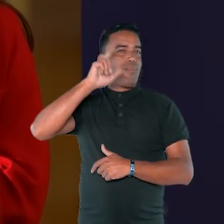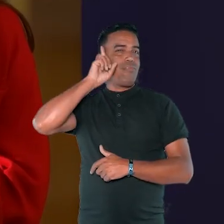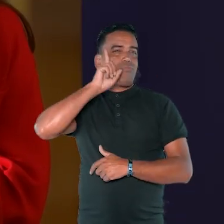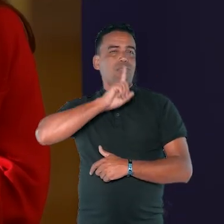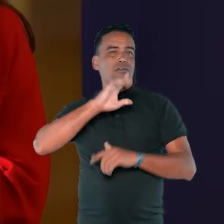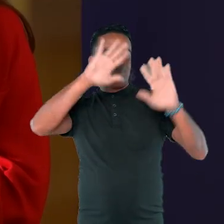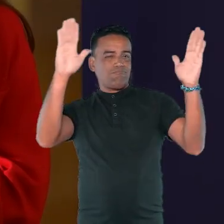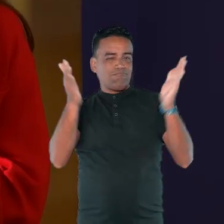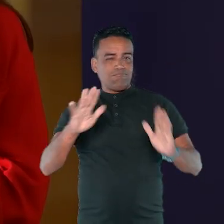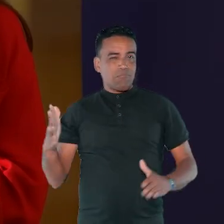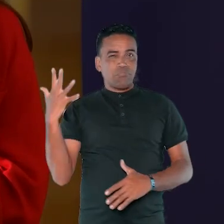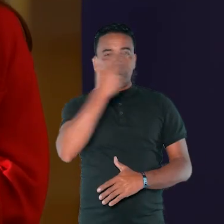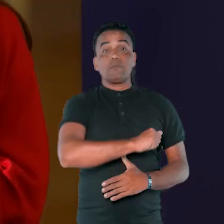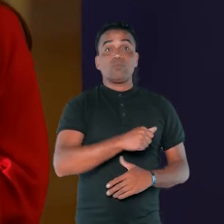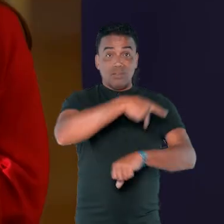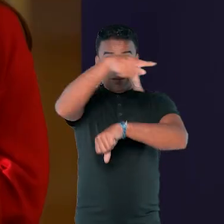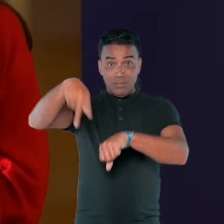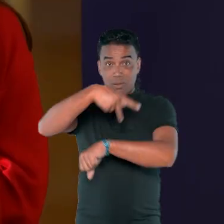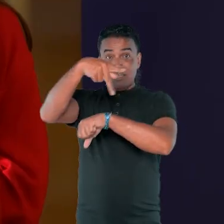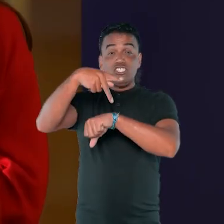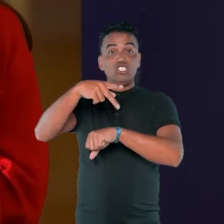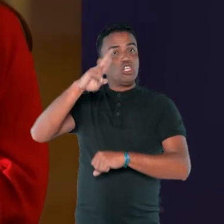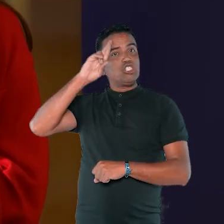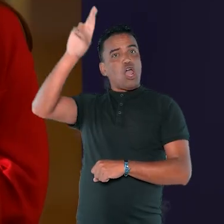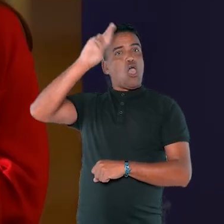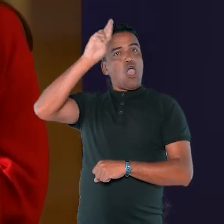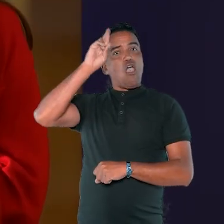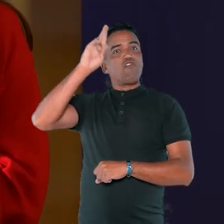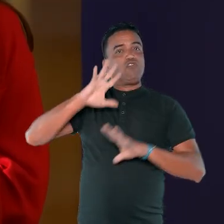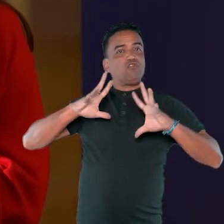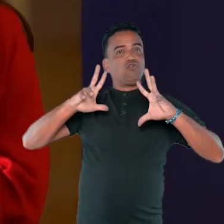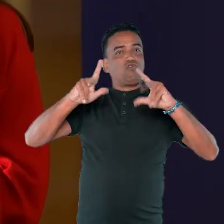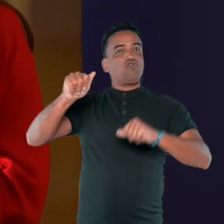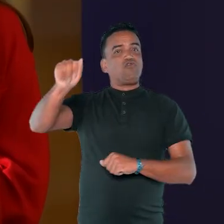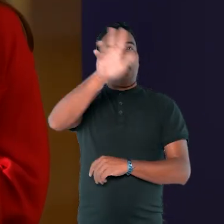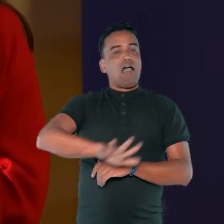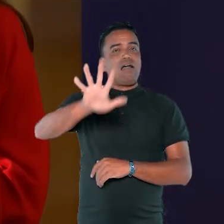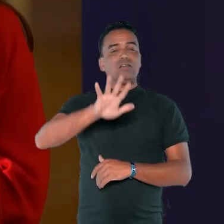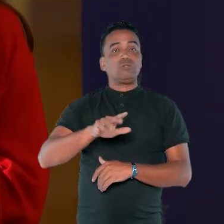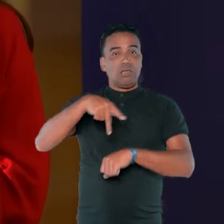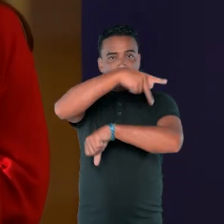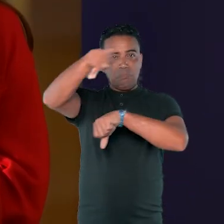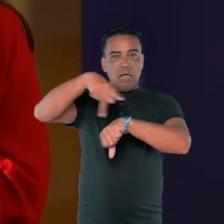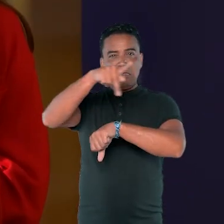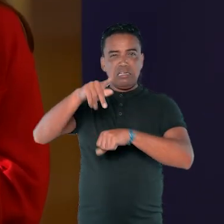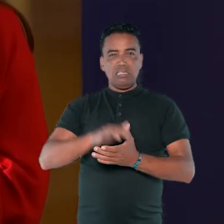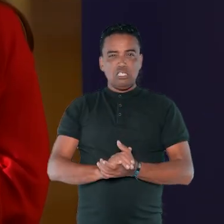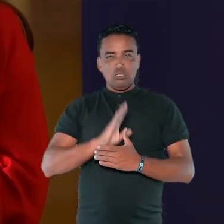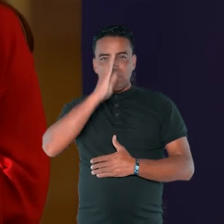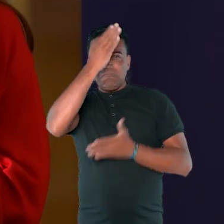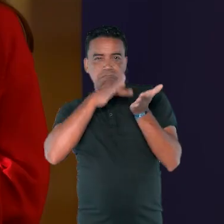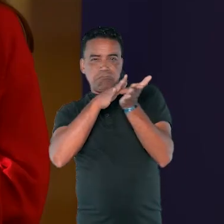país de síndicos em geral. Este é um país de cínicos em geral.